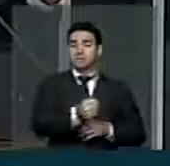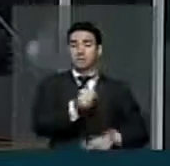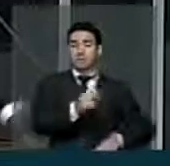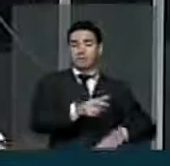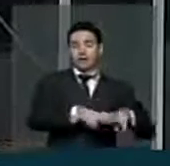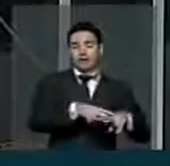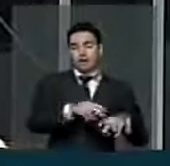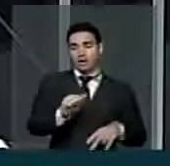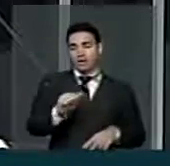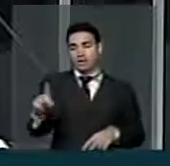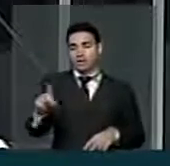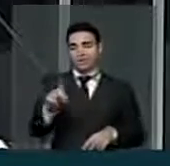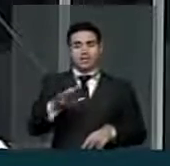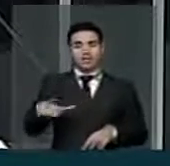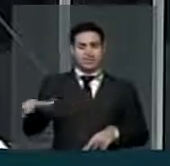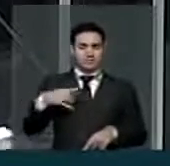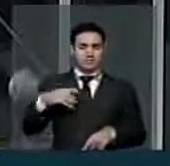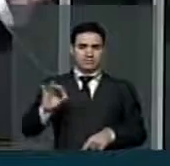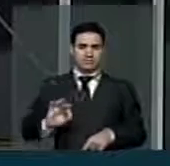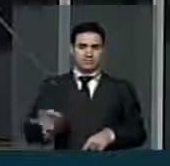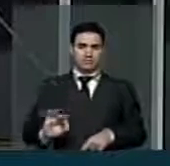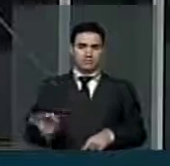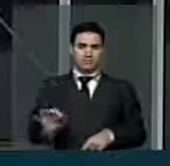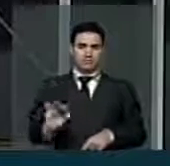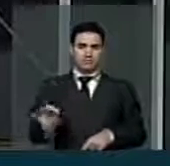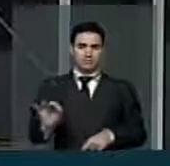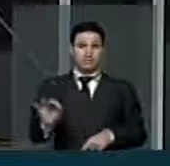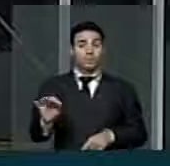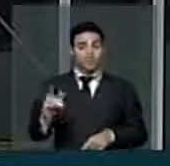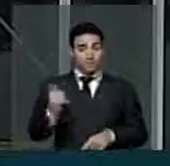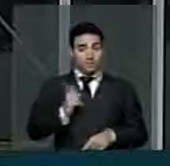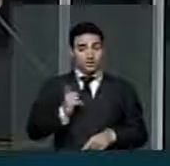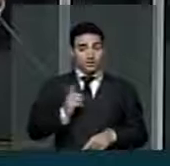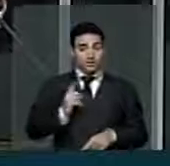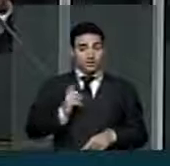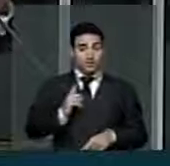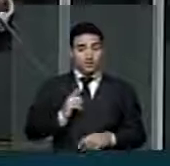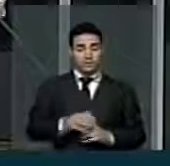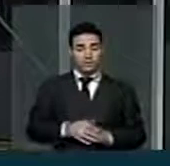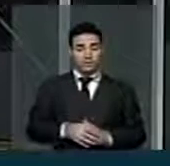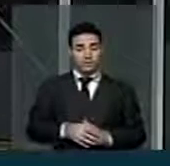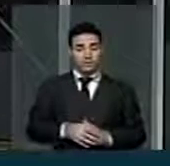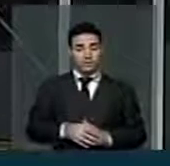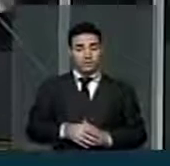e o adolescente. Há pessoas